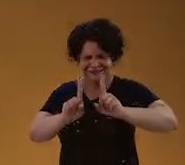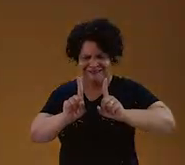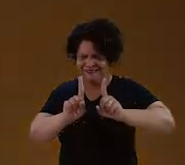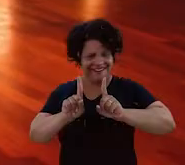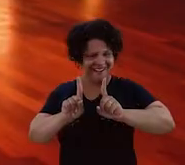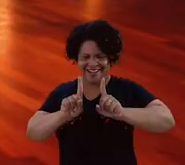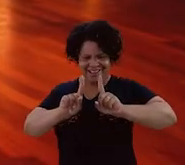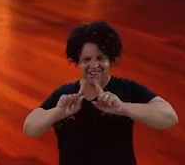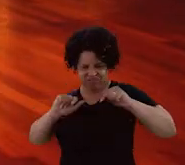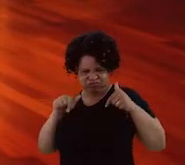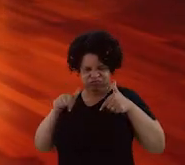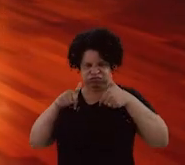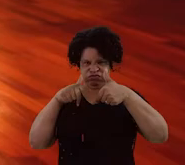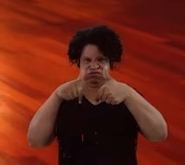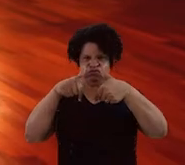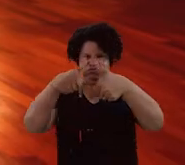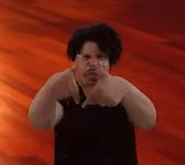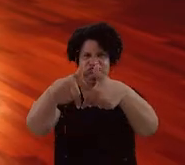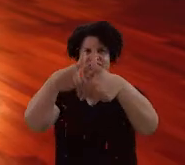Não bota de frente, desgraça.